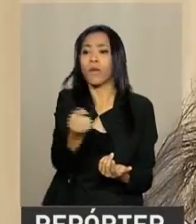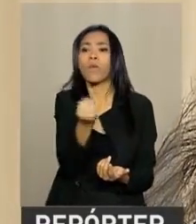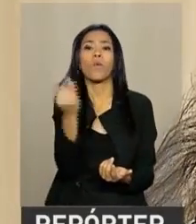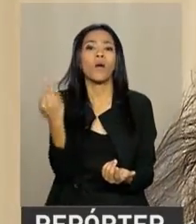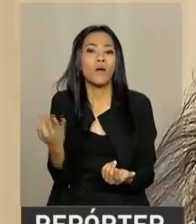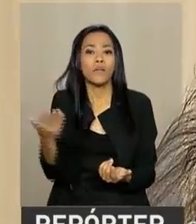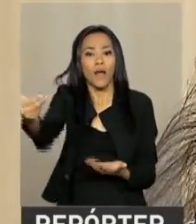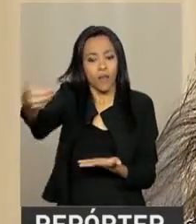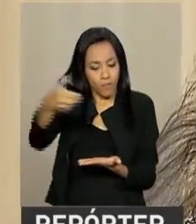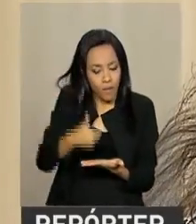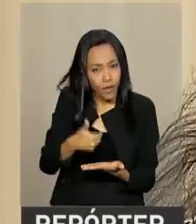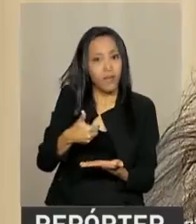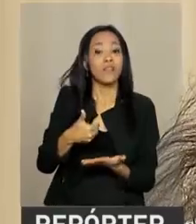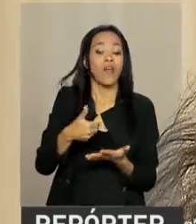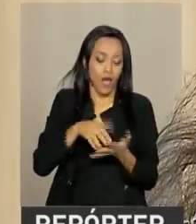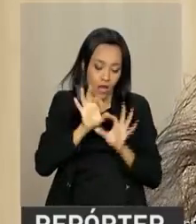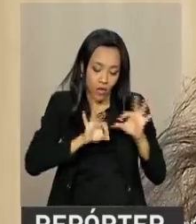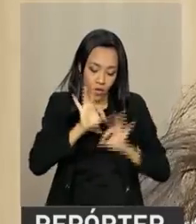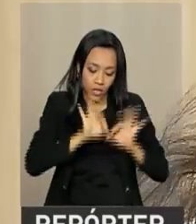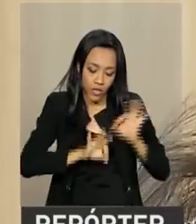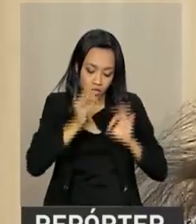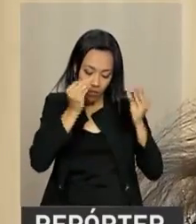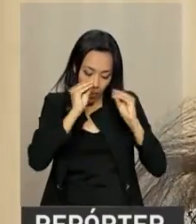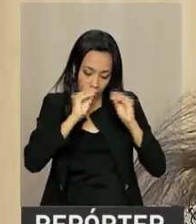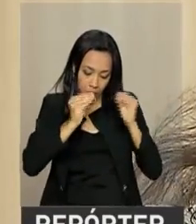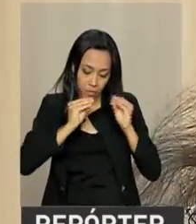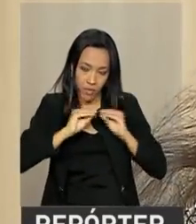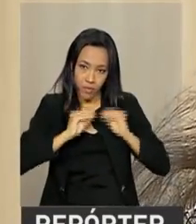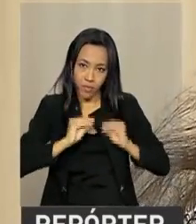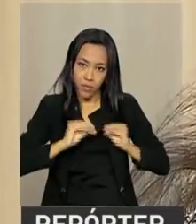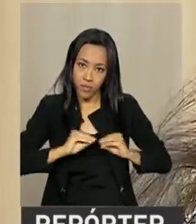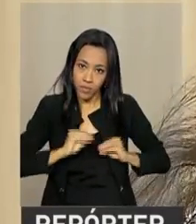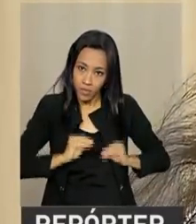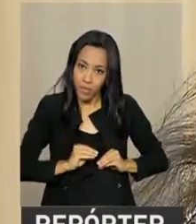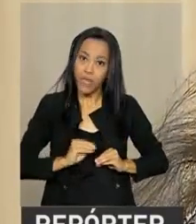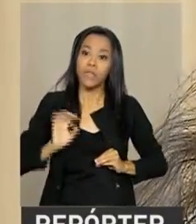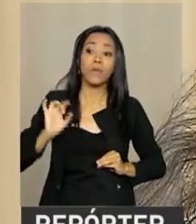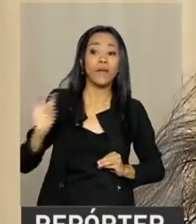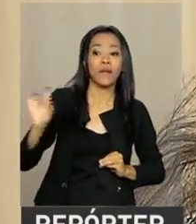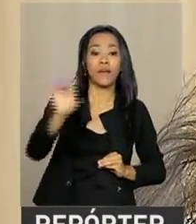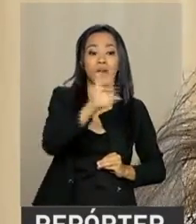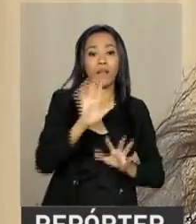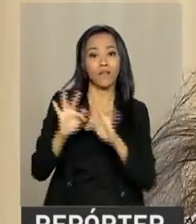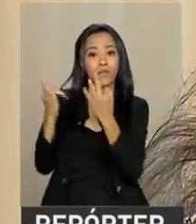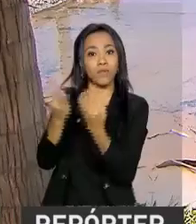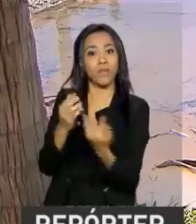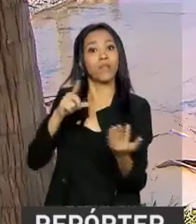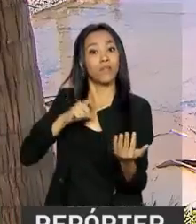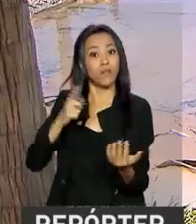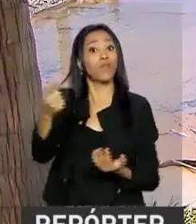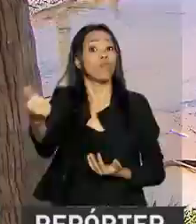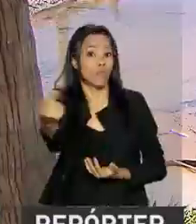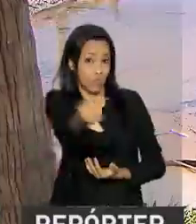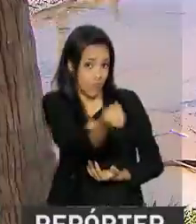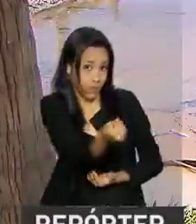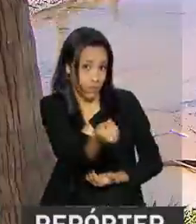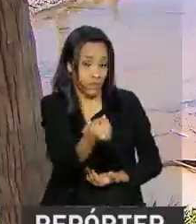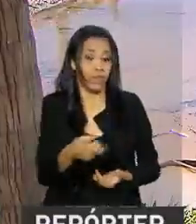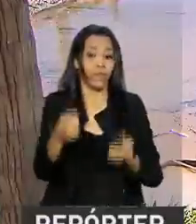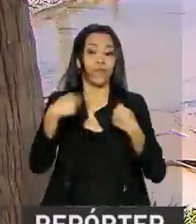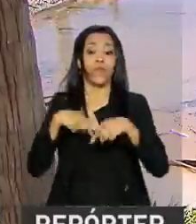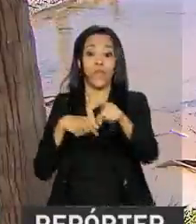quantidade. Então é feita uma planilha com os custos e aí cada família tem uma cota. Incentivar